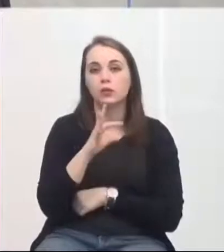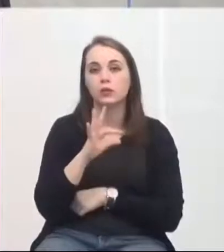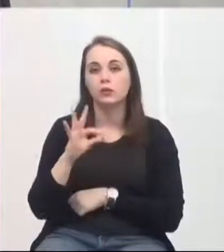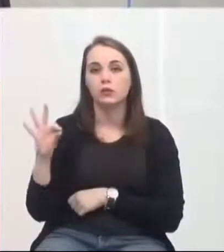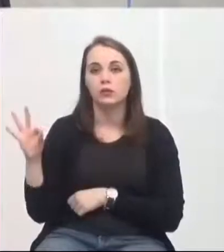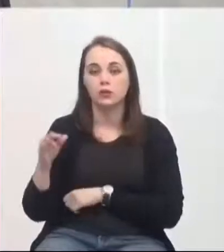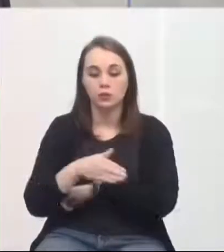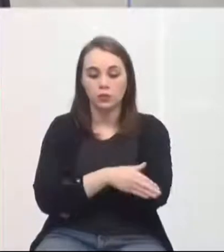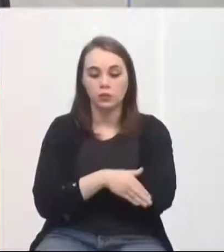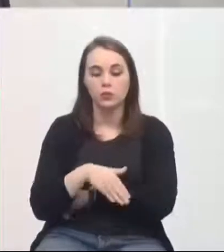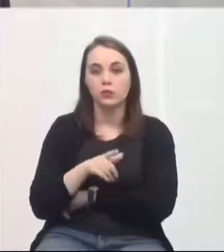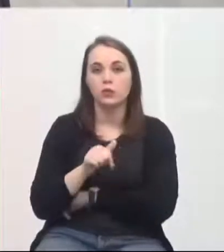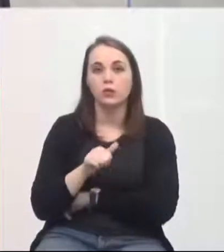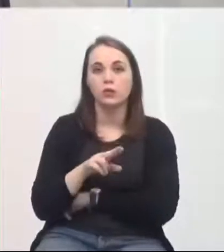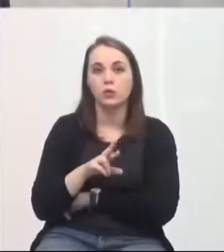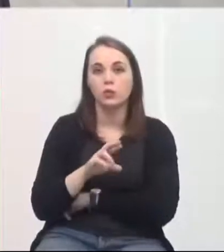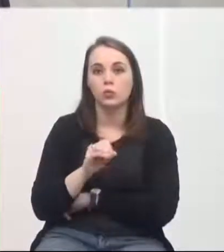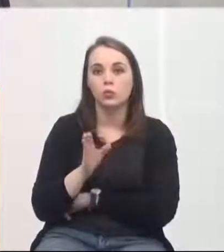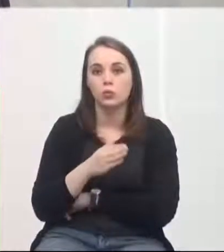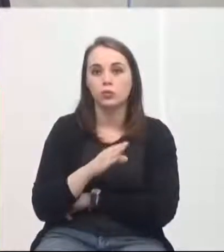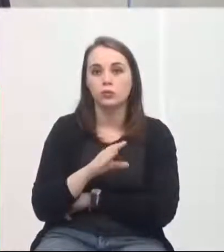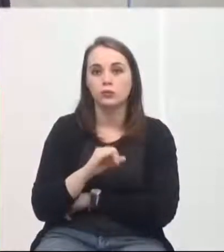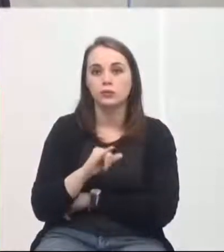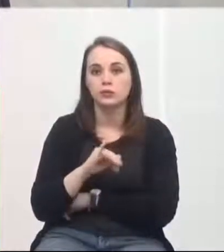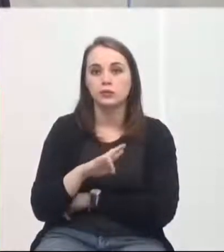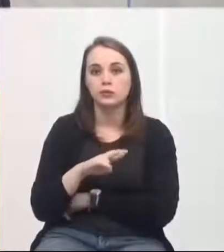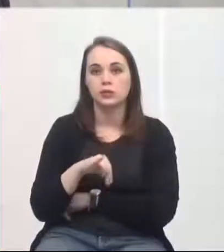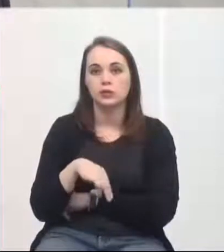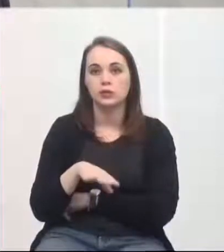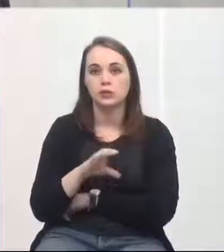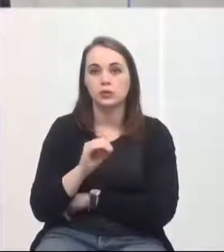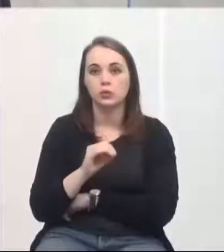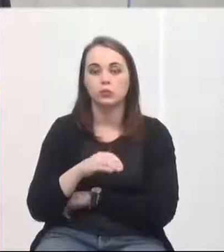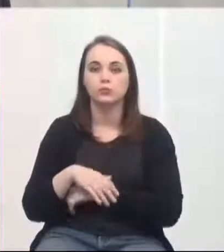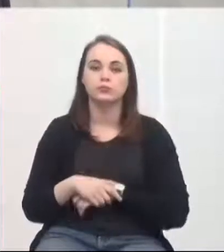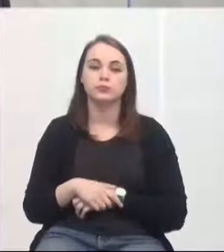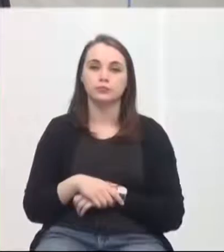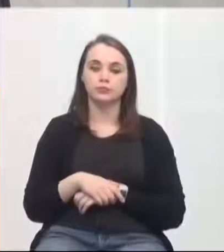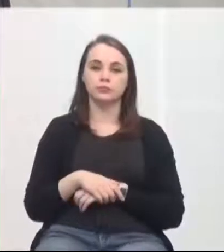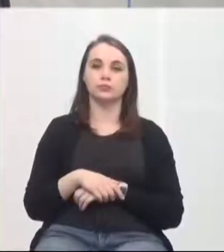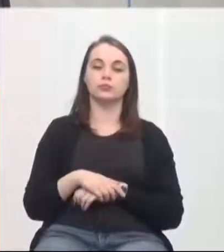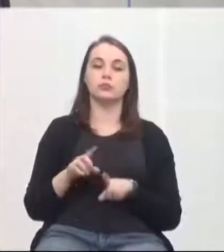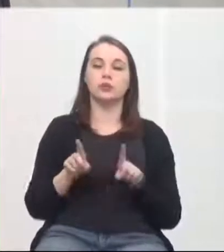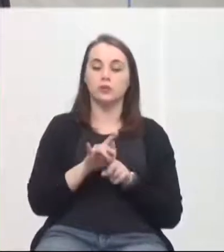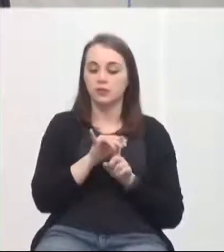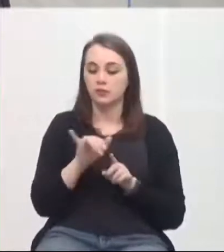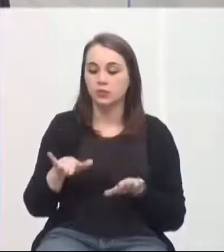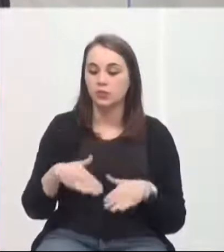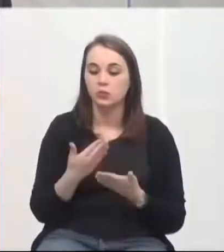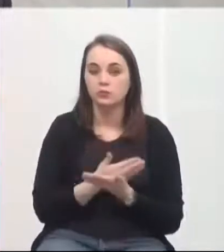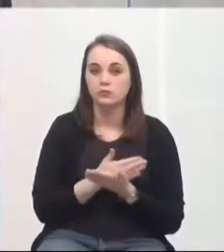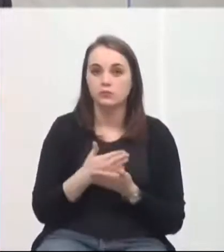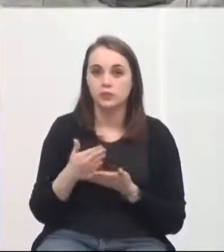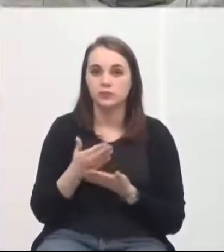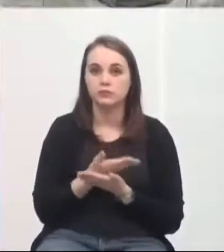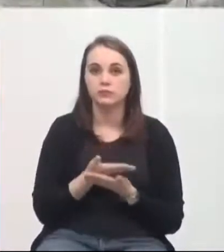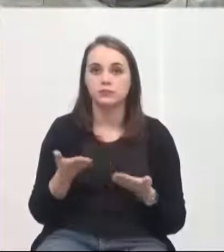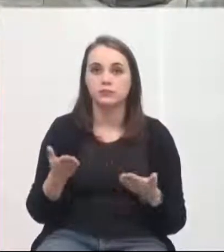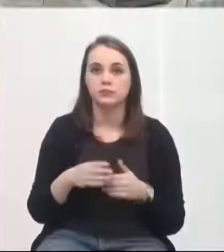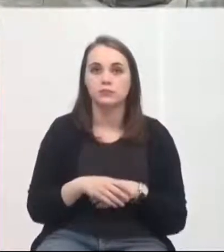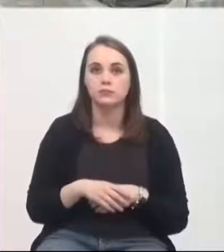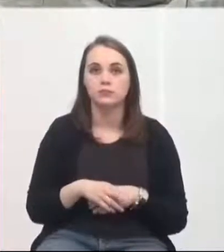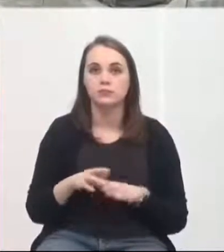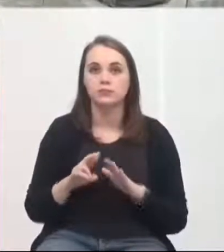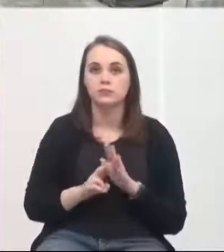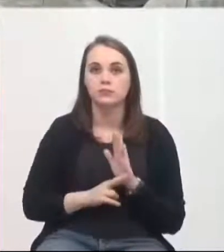Rua Lauro Cirino de Oliveira, loteamento Maria Laura, bairro Santo Antônio, em caso positivo, informar a data do início das obras. O requerimento está em